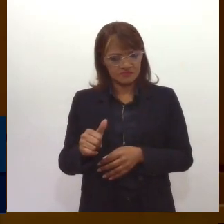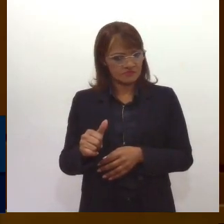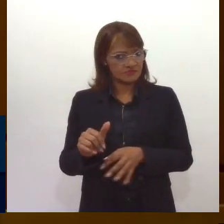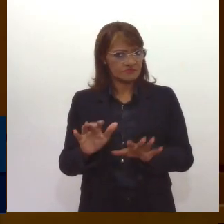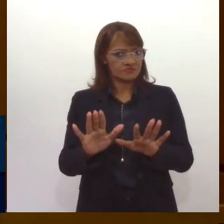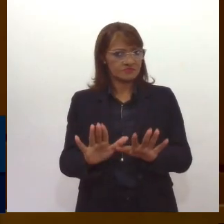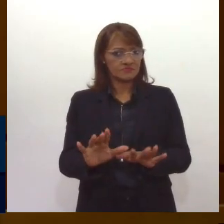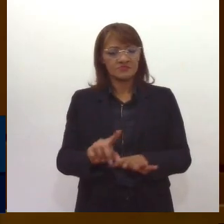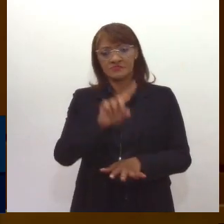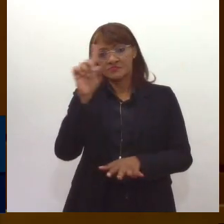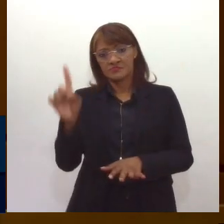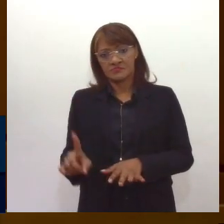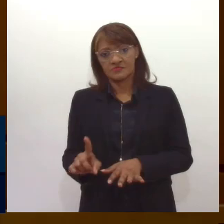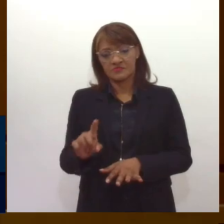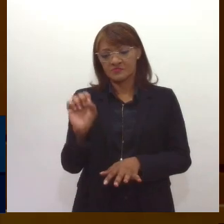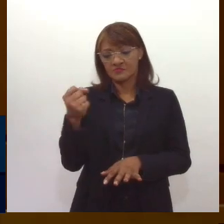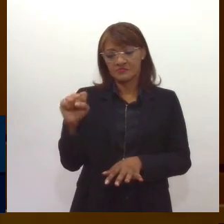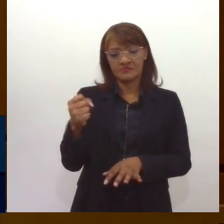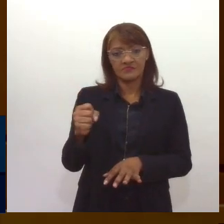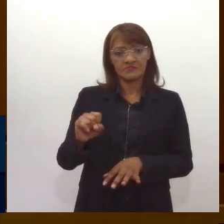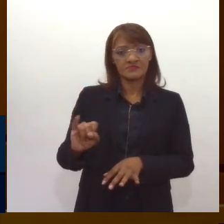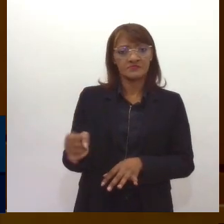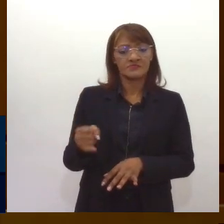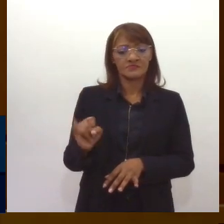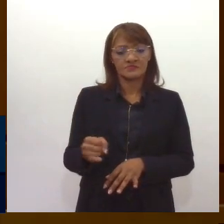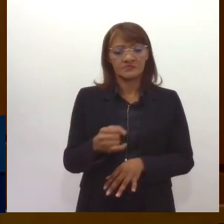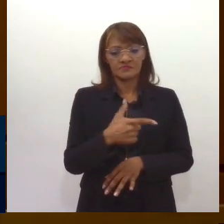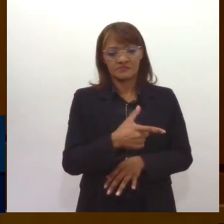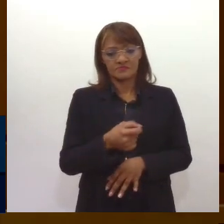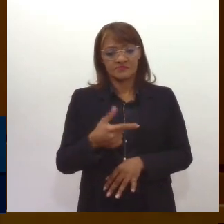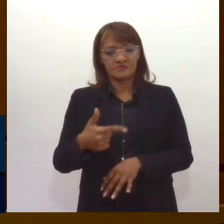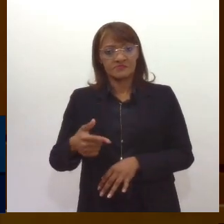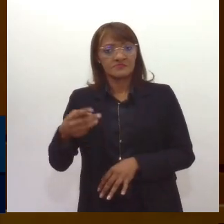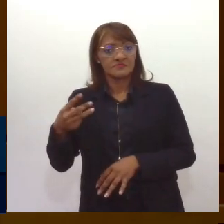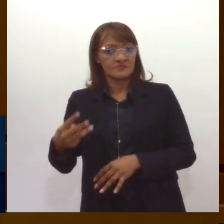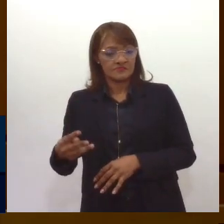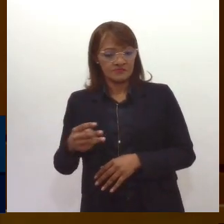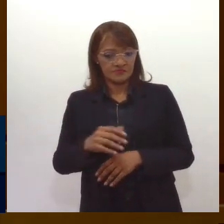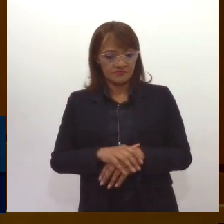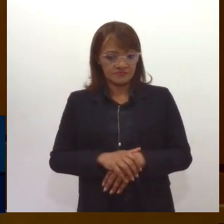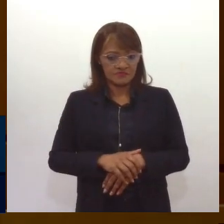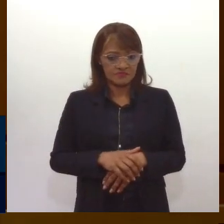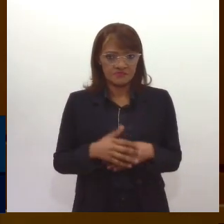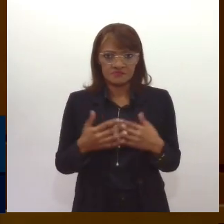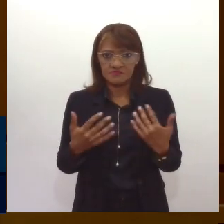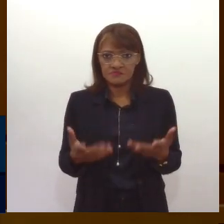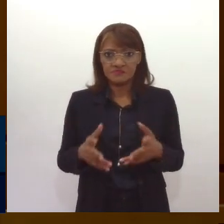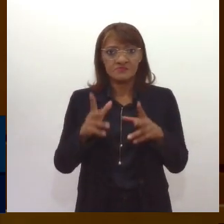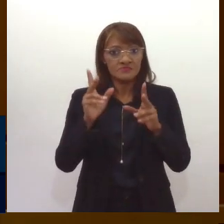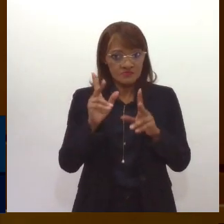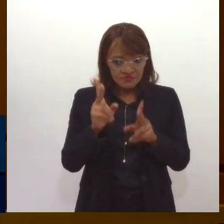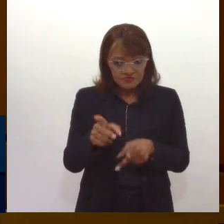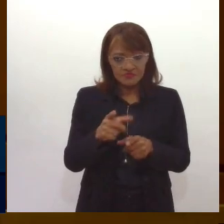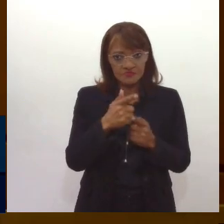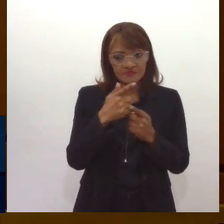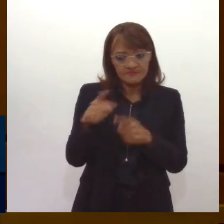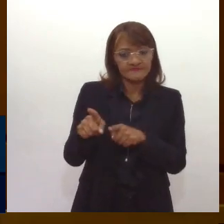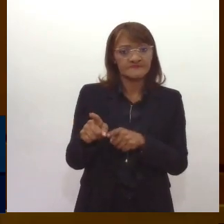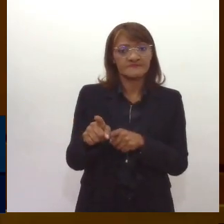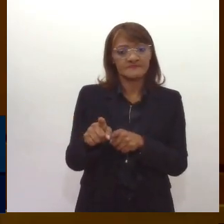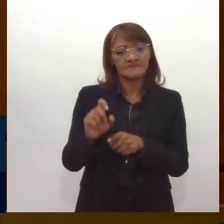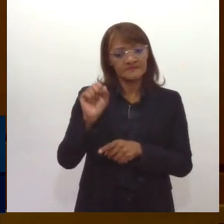8 de janeiro de 2023. Isso é uma ameaça. Se qualquer presidente